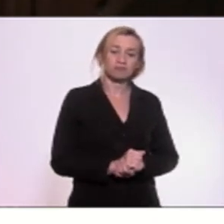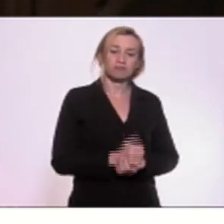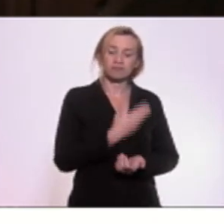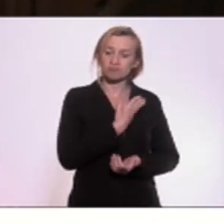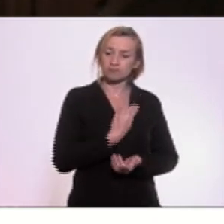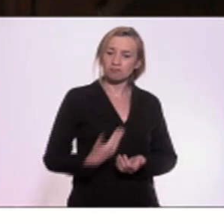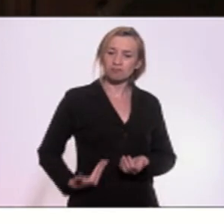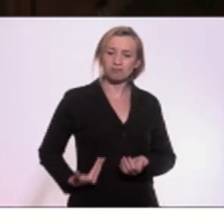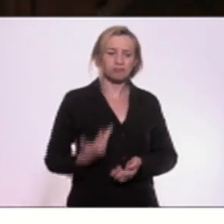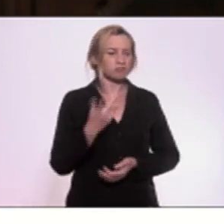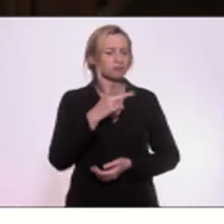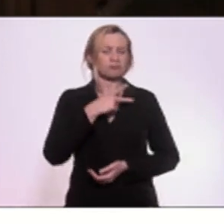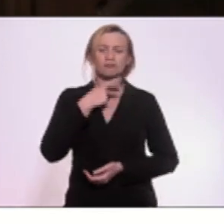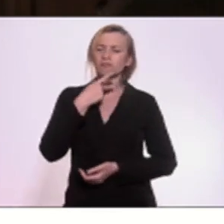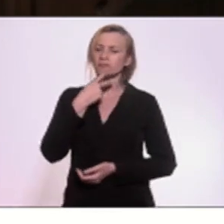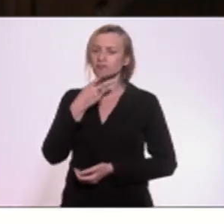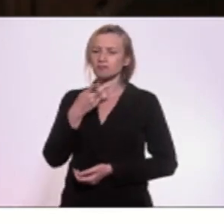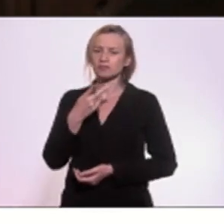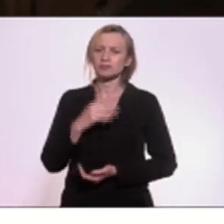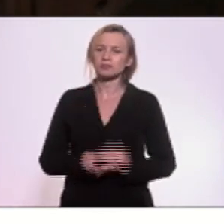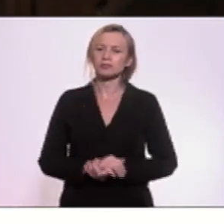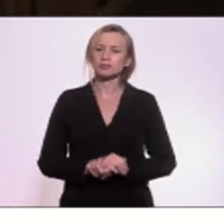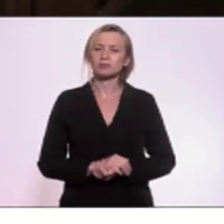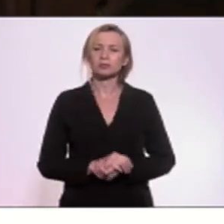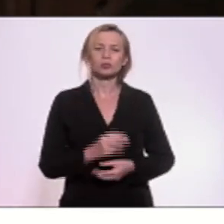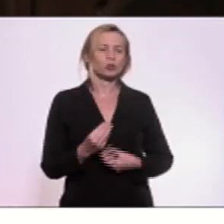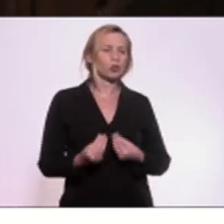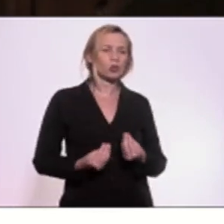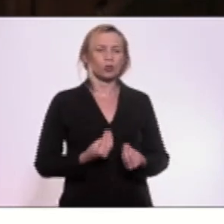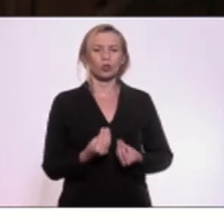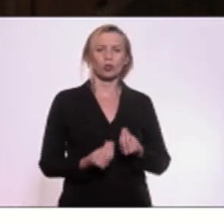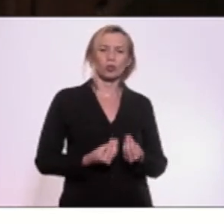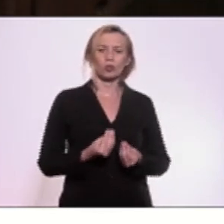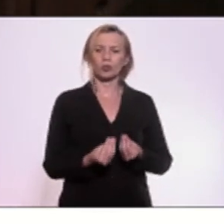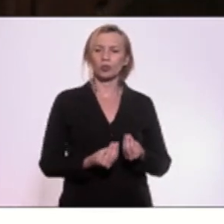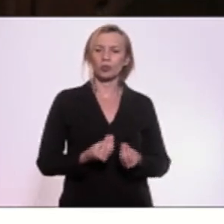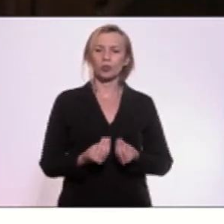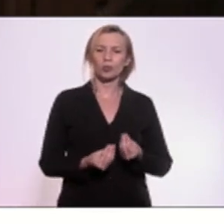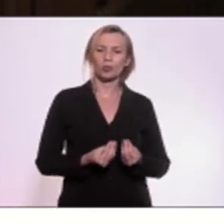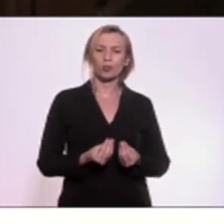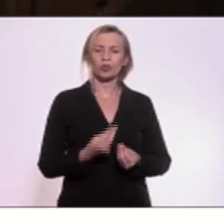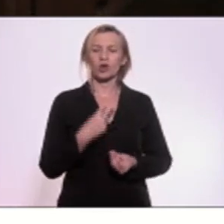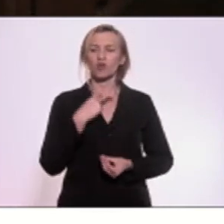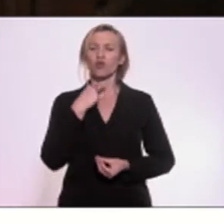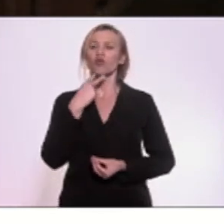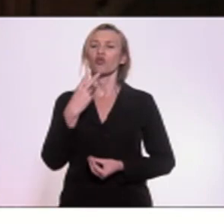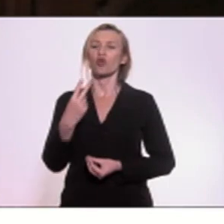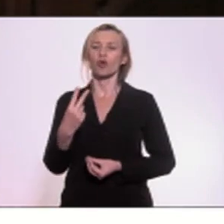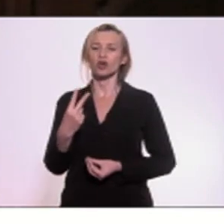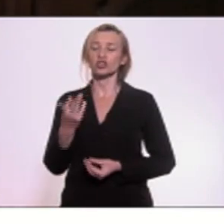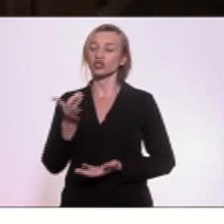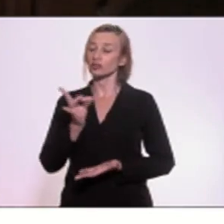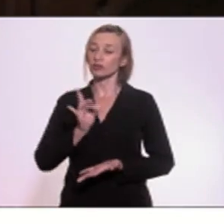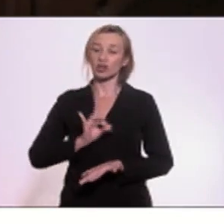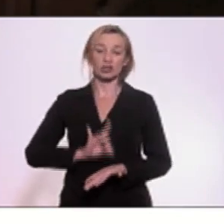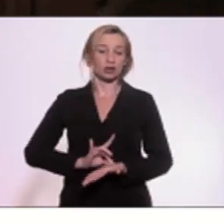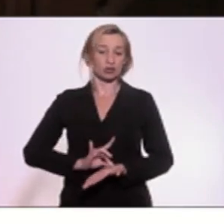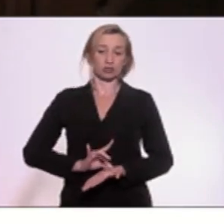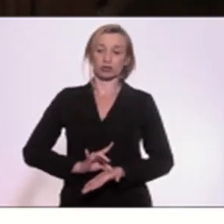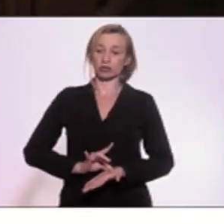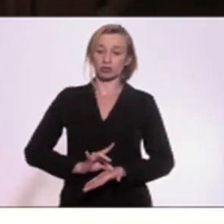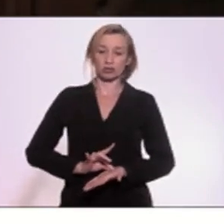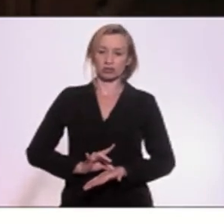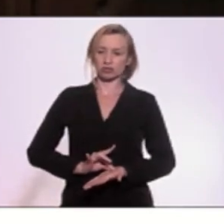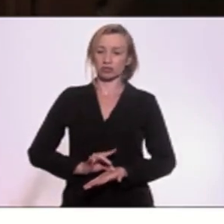vê uma autoridade constituída se pronunciar como, né, pronunciasse a voz da verdade.